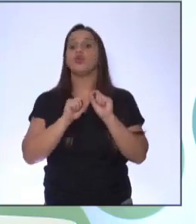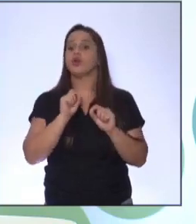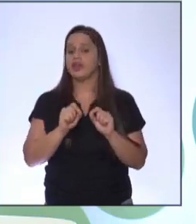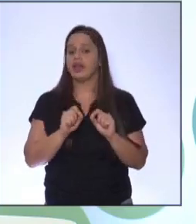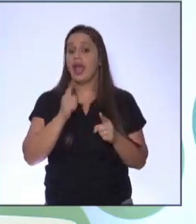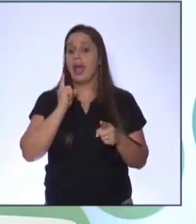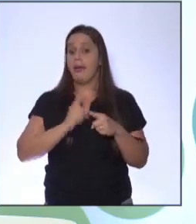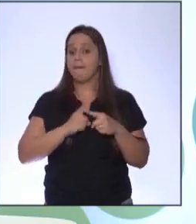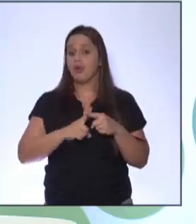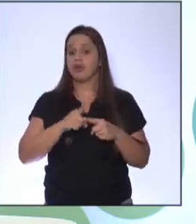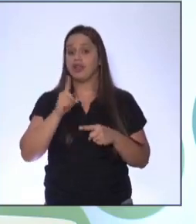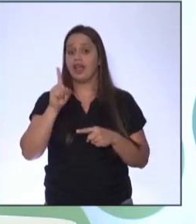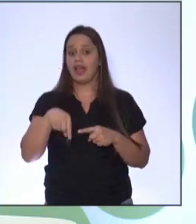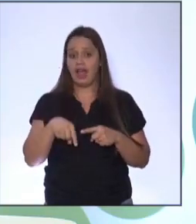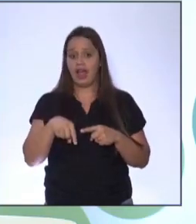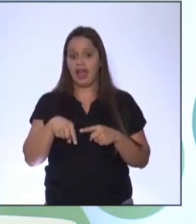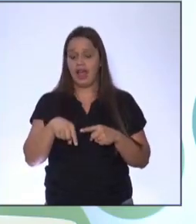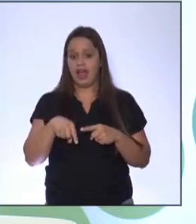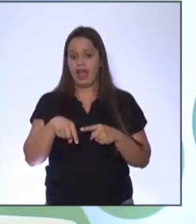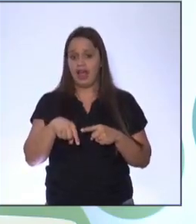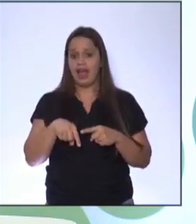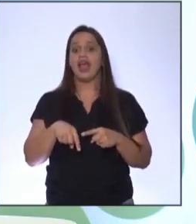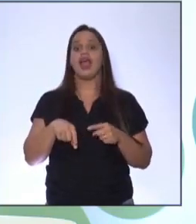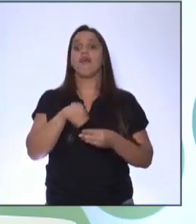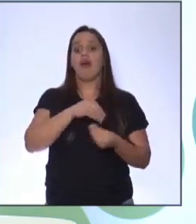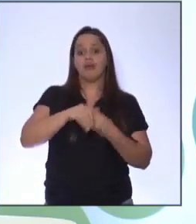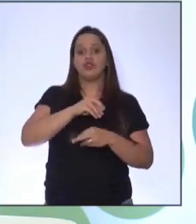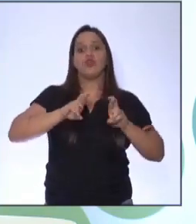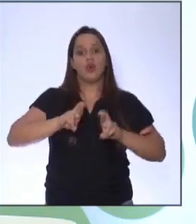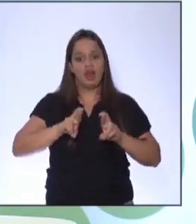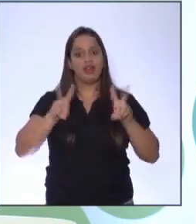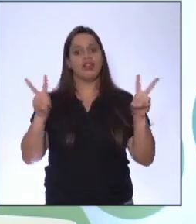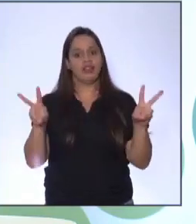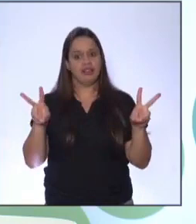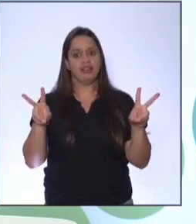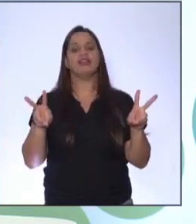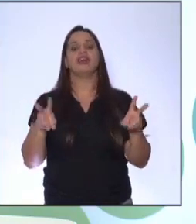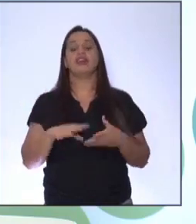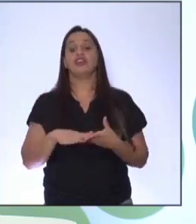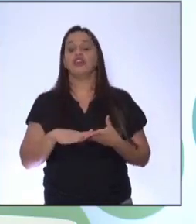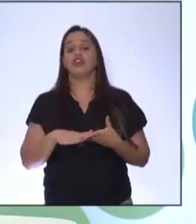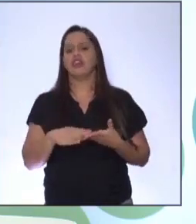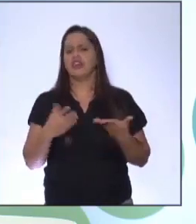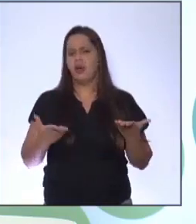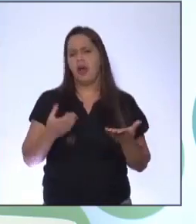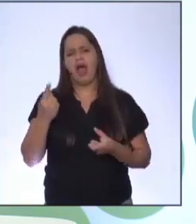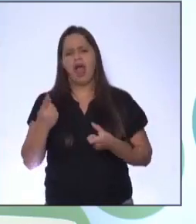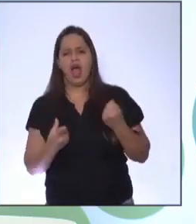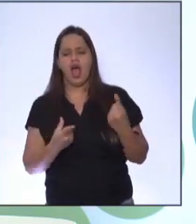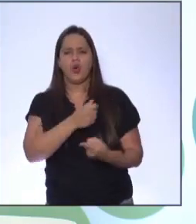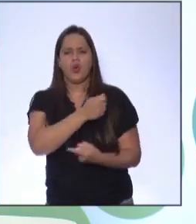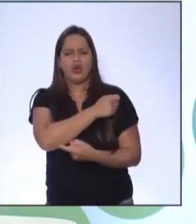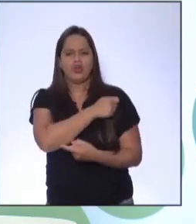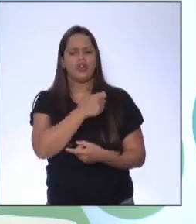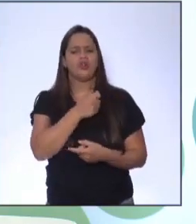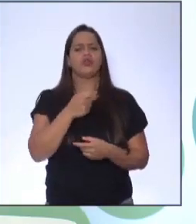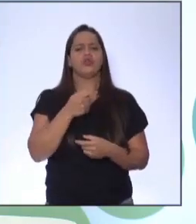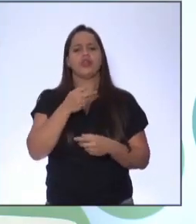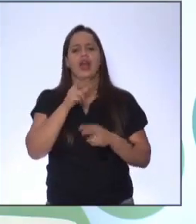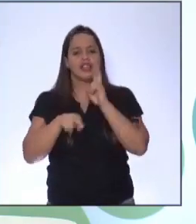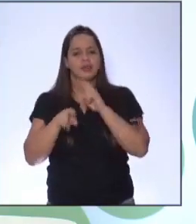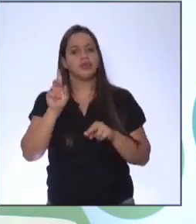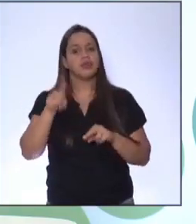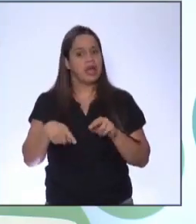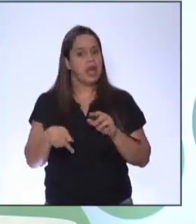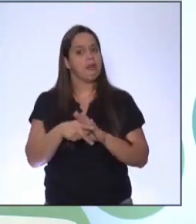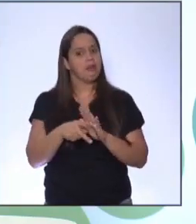são uma mistura heterogênea. Alguns alunos estão achando que é também homogênea.